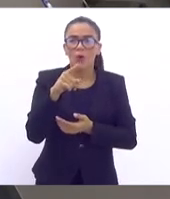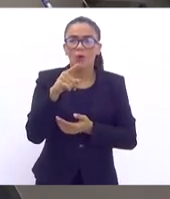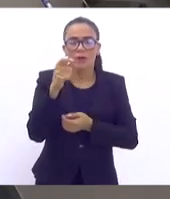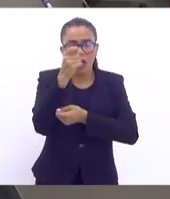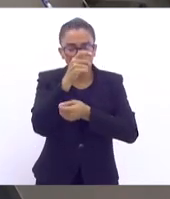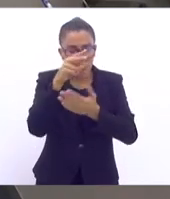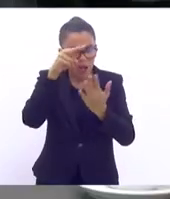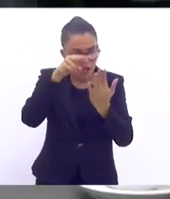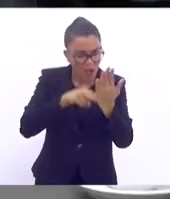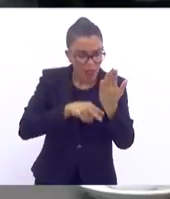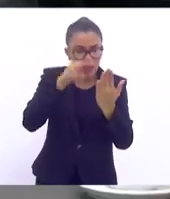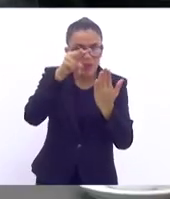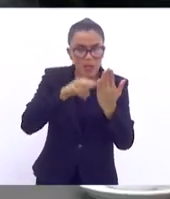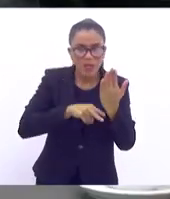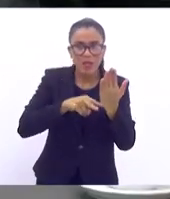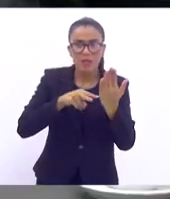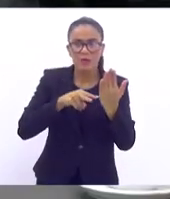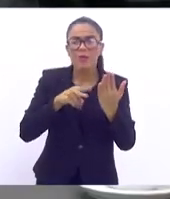original